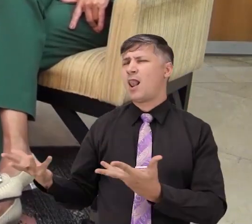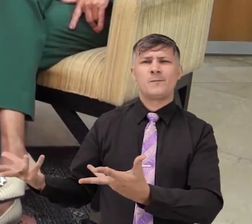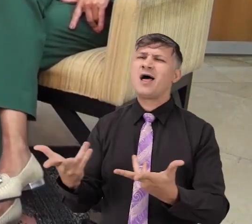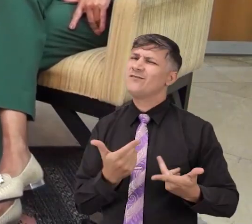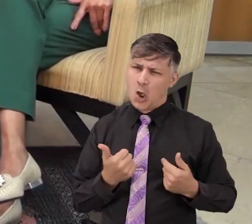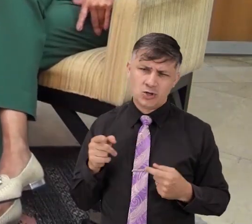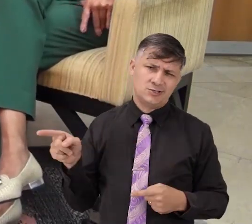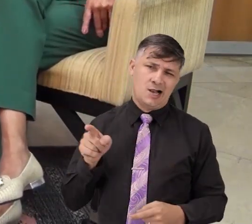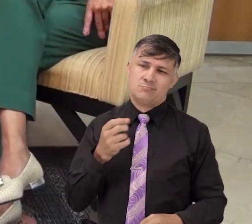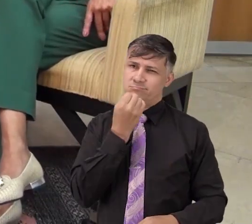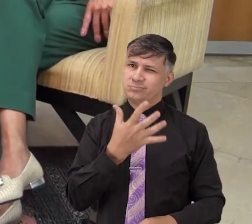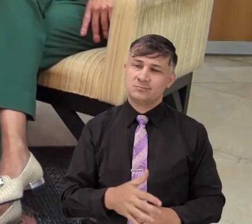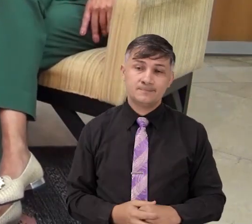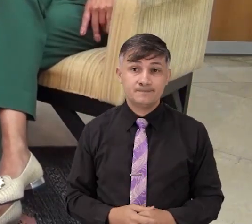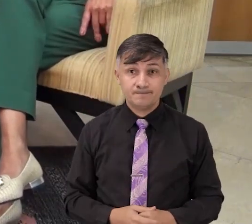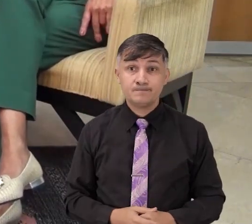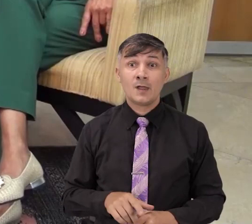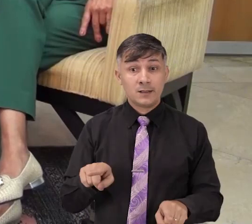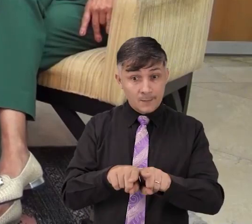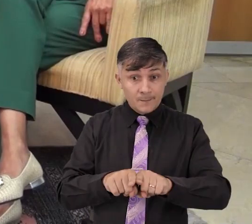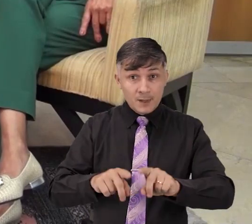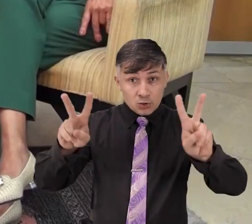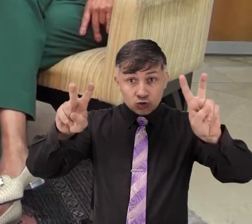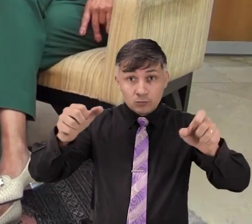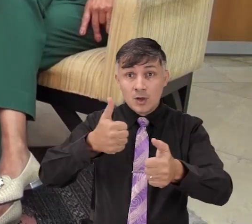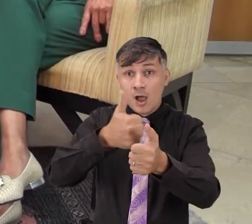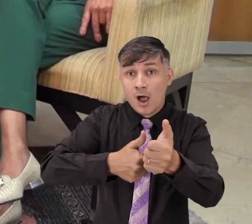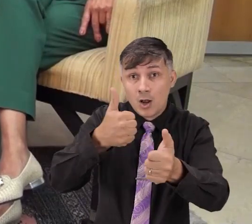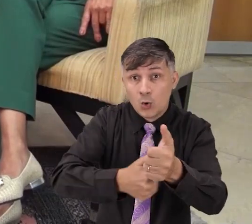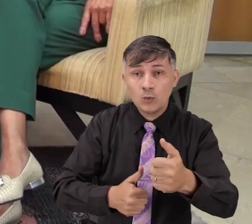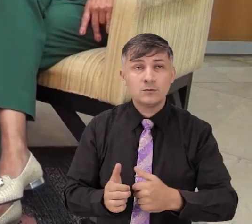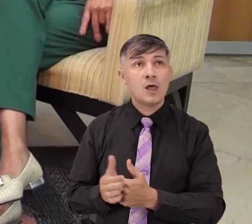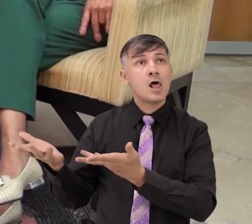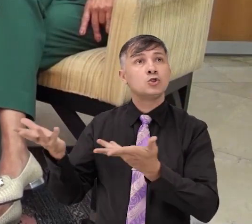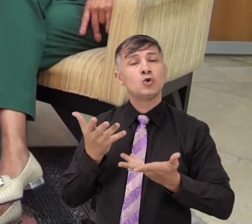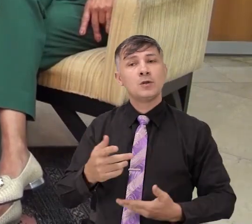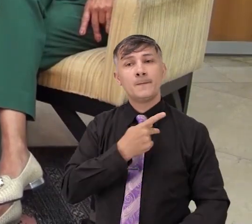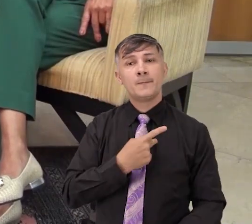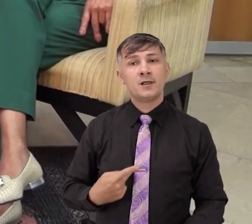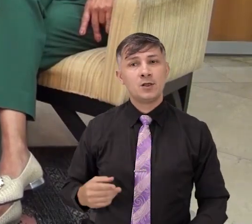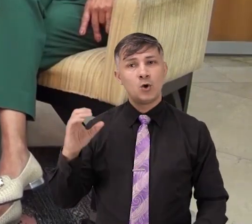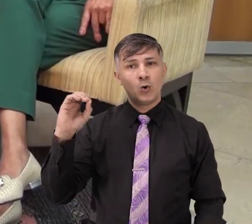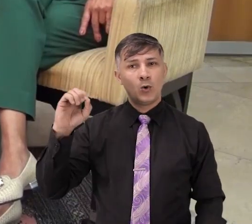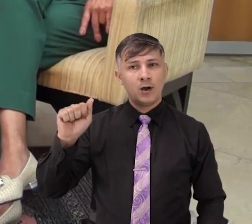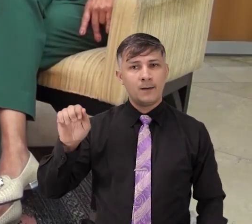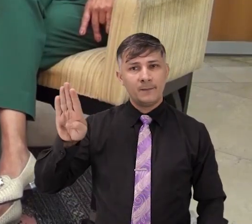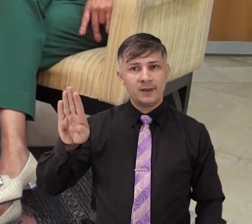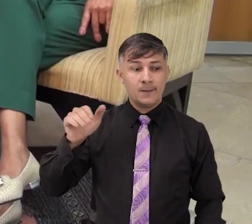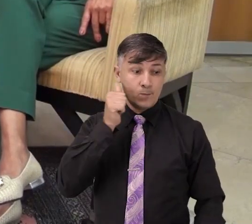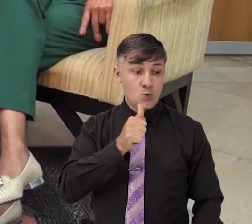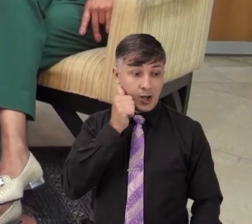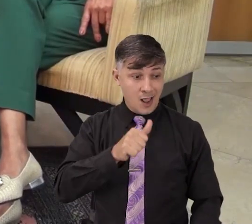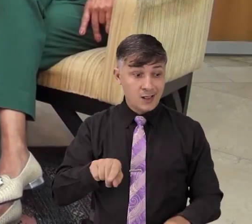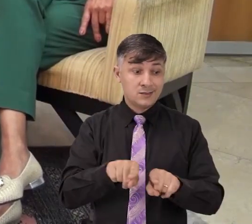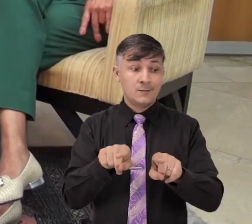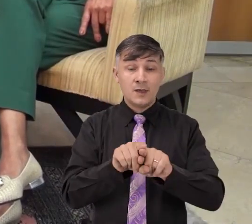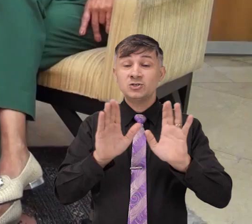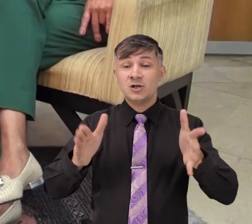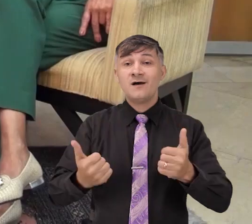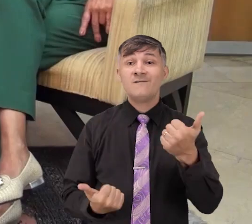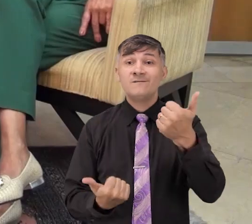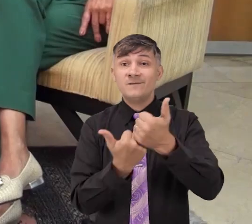ela é maravilhosa, né? Das lutas, aí trouxe a presidente da OAB Mulher, trouxe